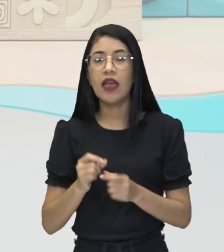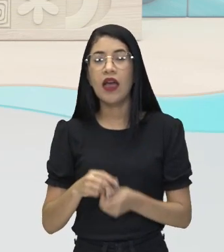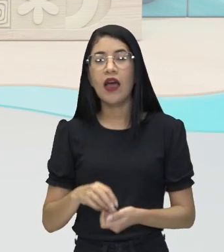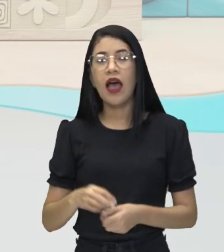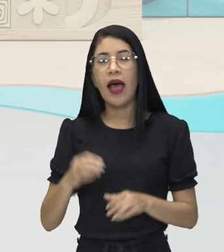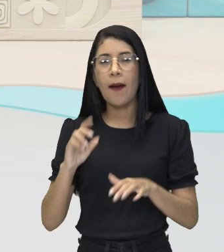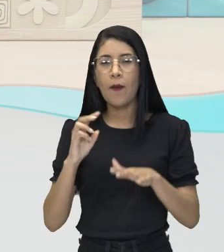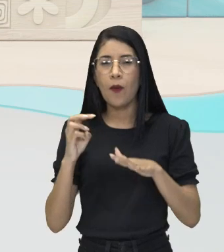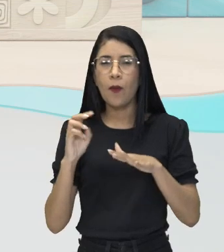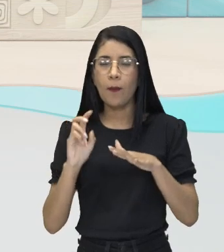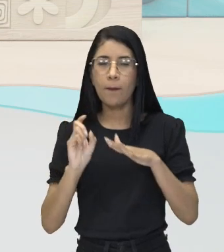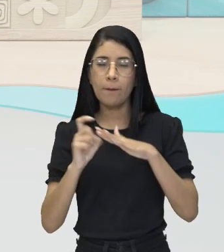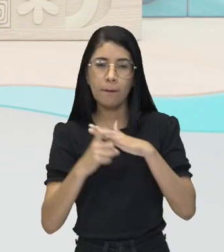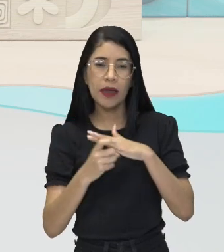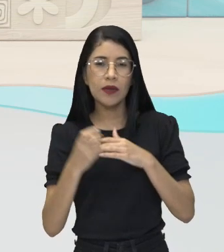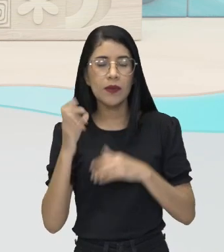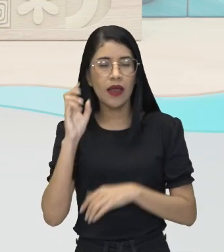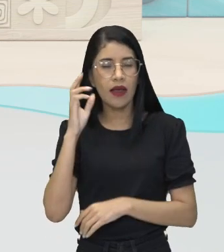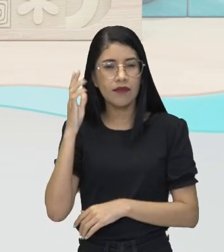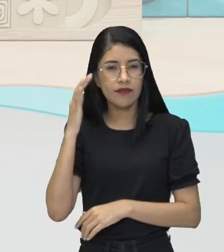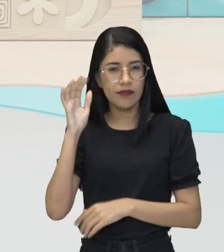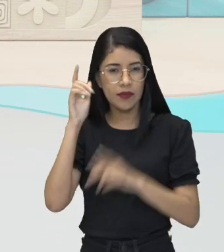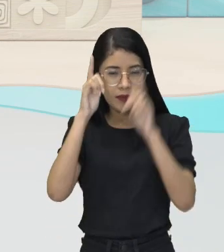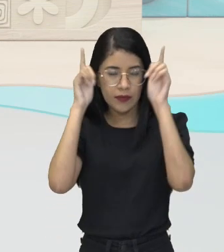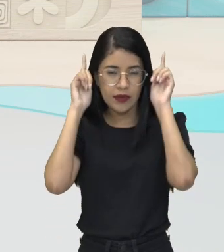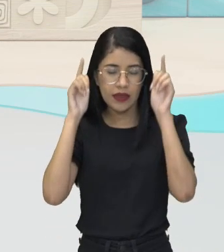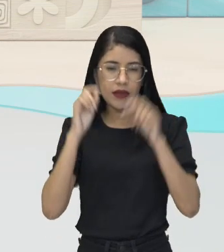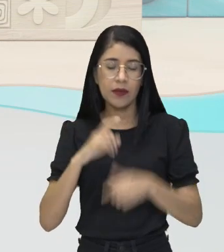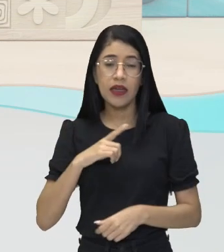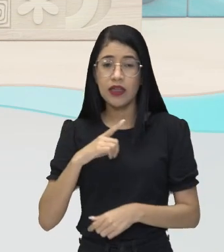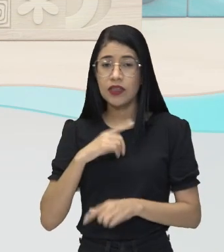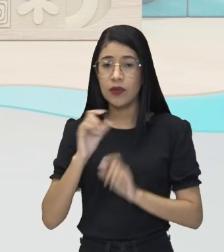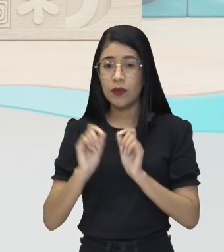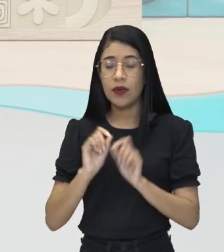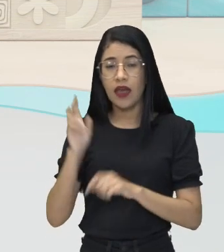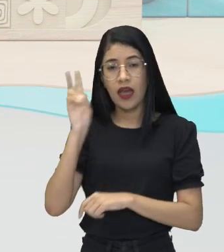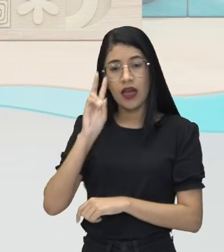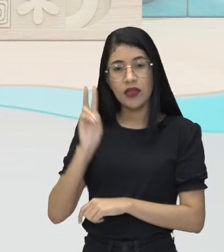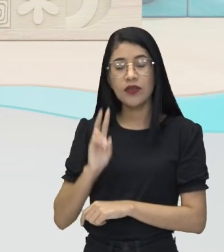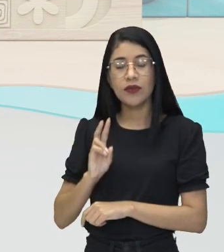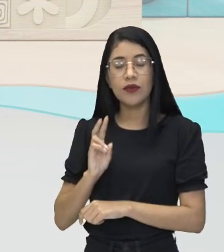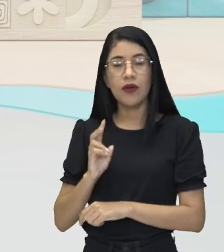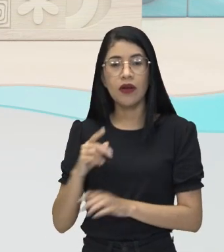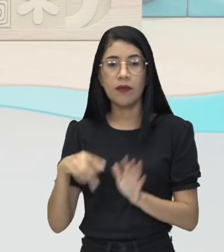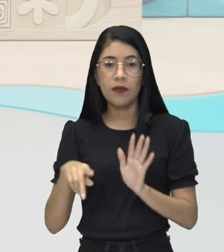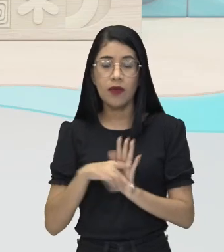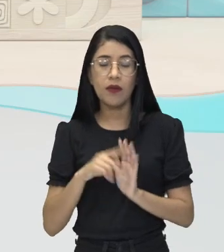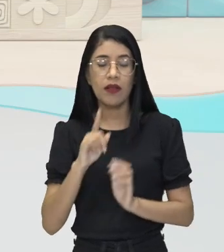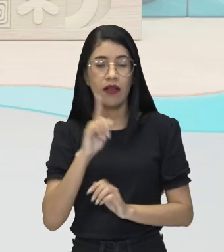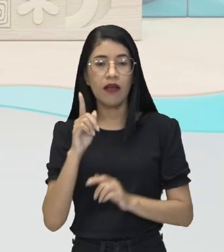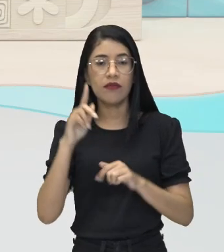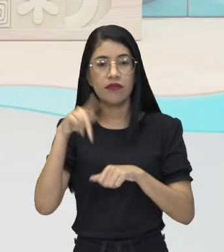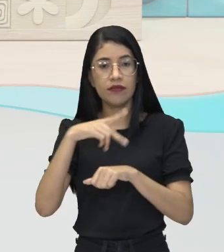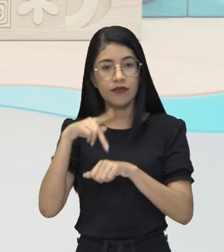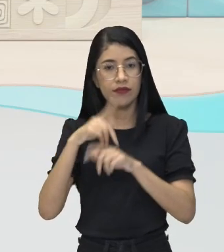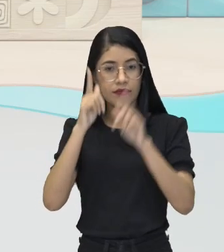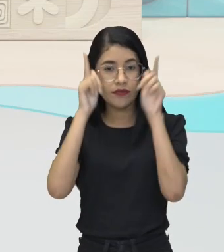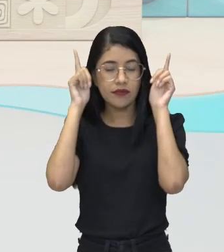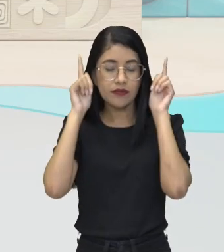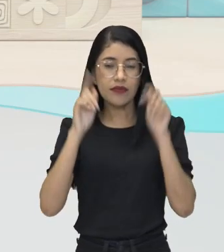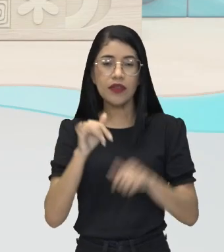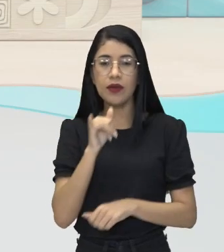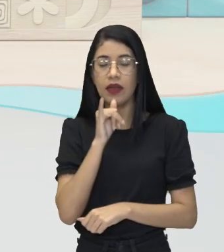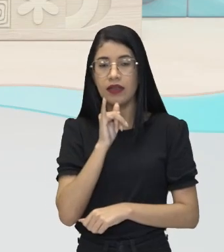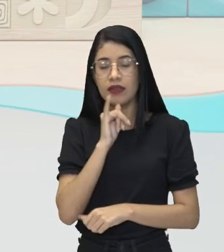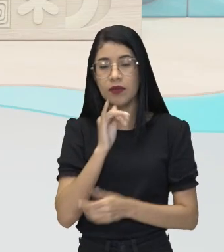mitologia grega. Os gregos, eles eram muito envolvidos a questão mitológica, tá? Então, aqui nós temos alguns